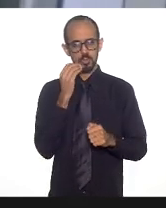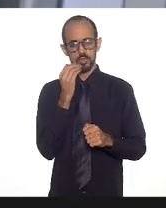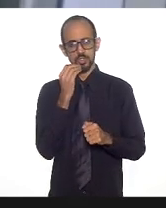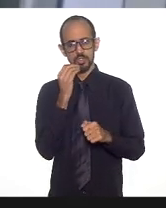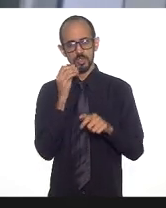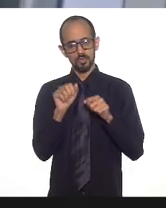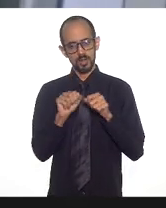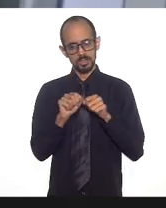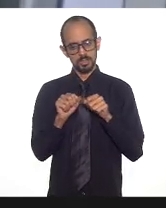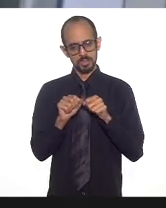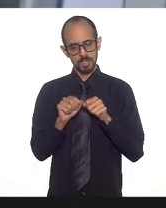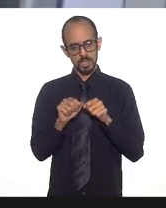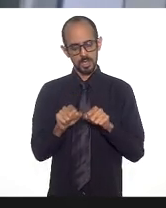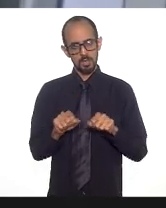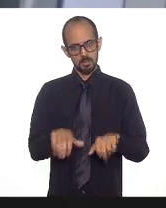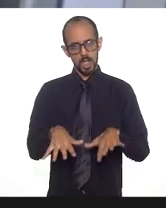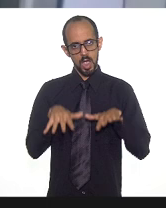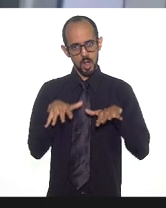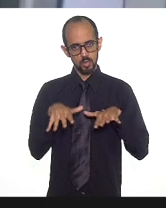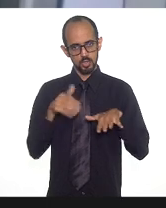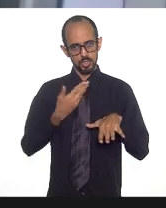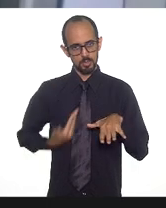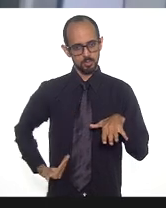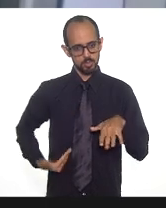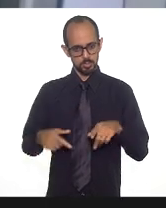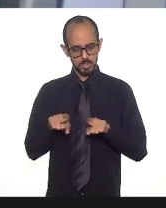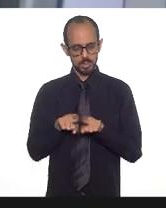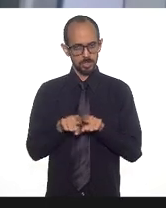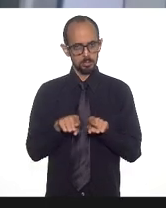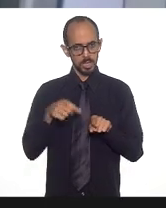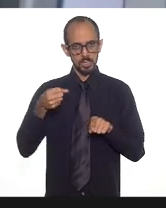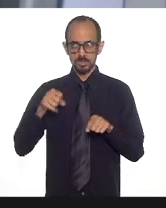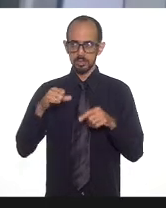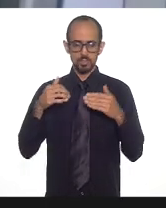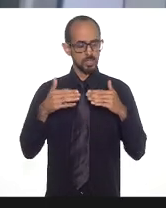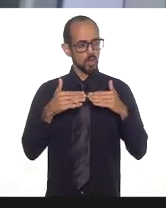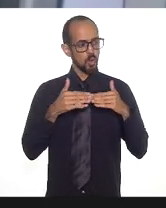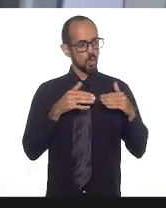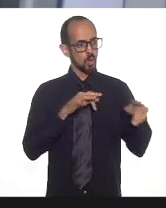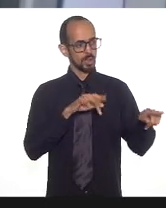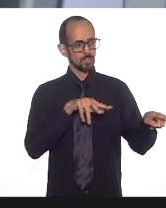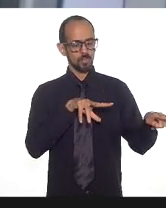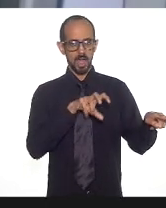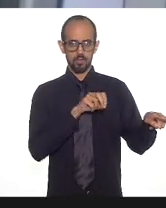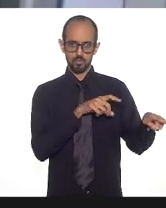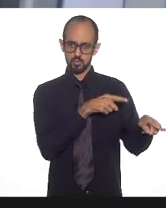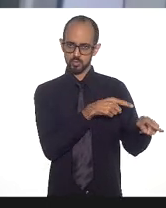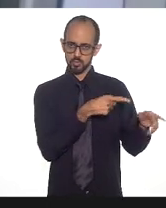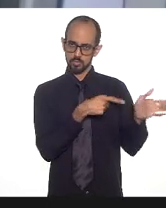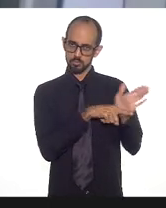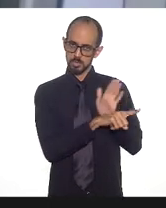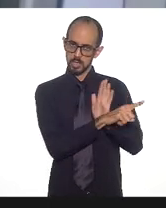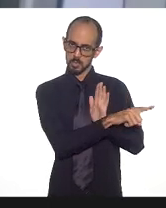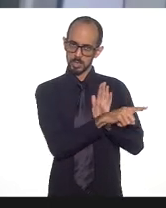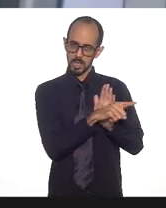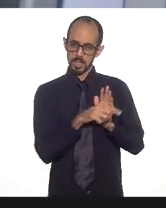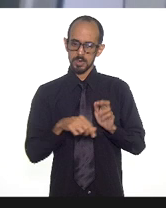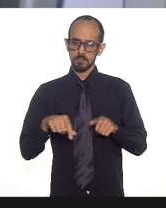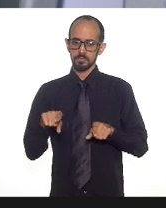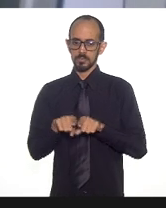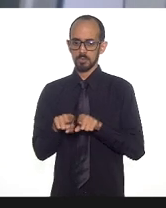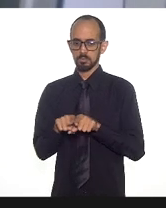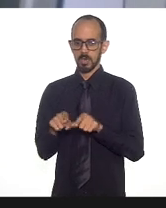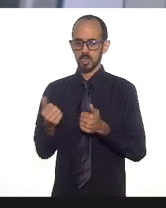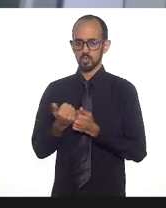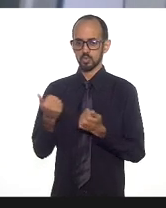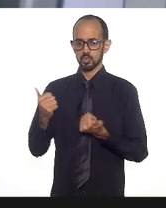com mais fôlego, né? Eu acho que podia deixar isso desenhado, se vocês concordarem aí, se o Flávio concordar, o subsecretário ajuda a gente